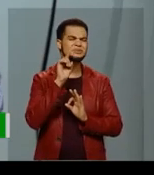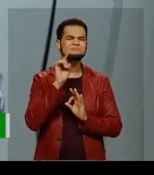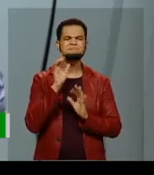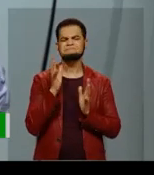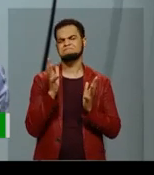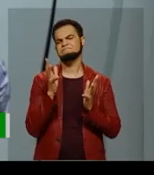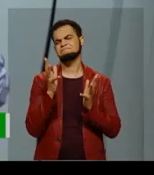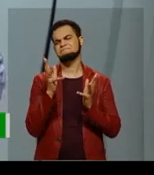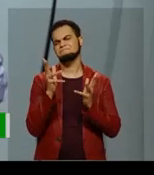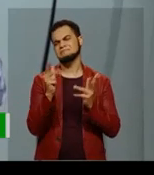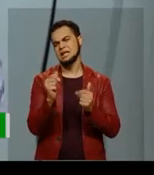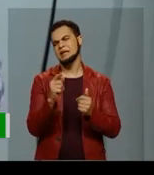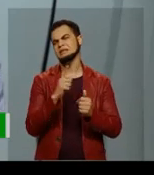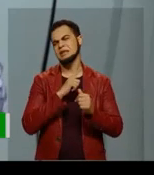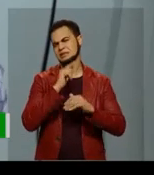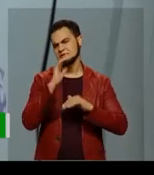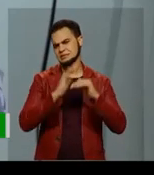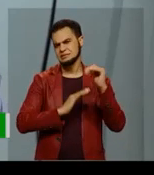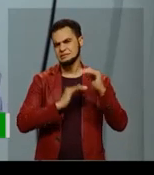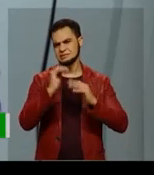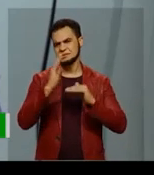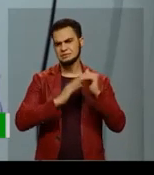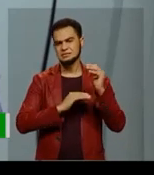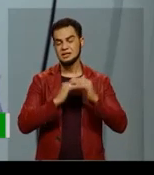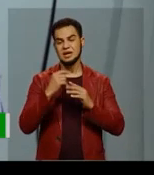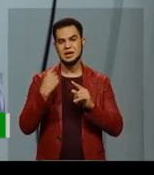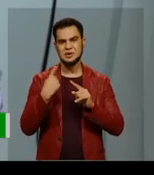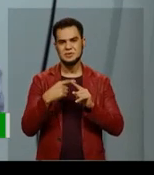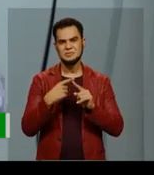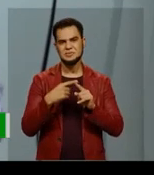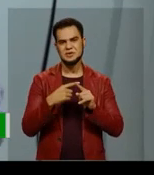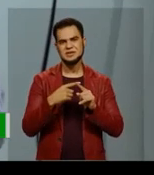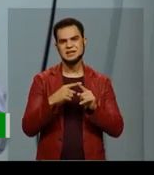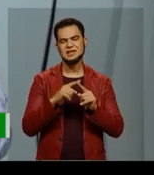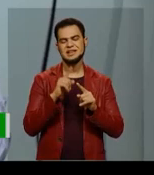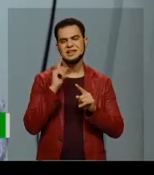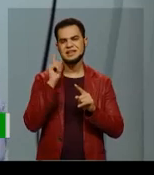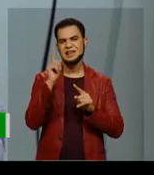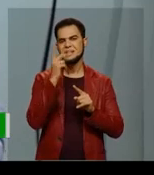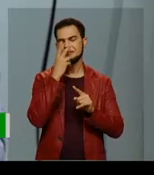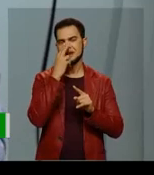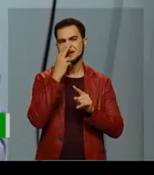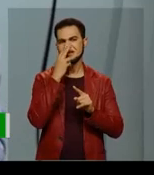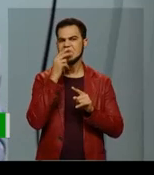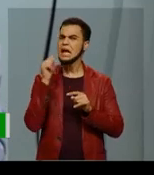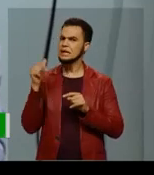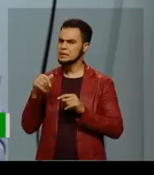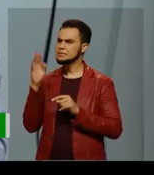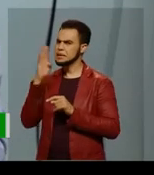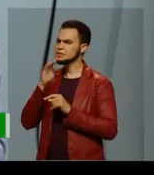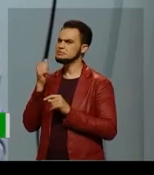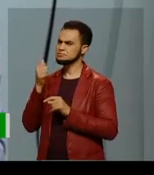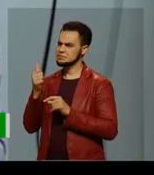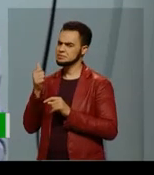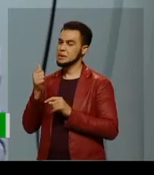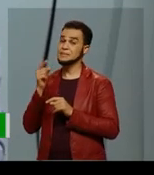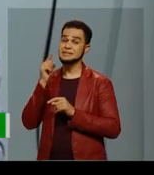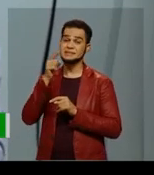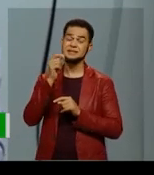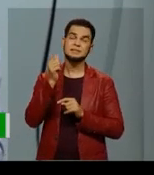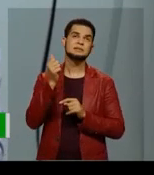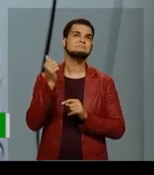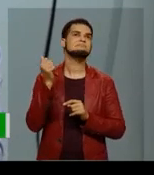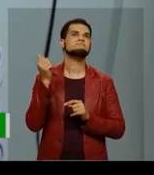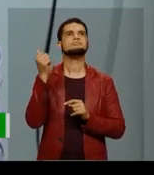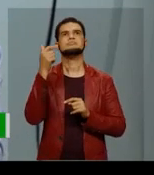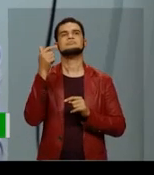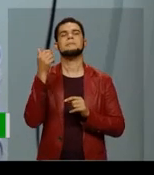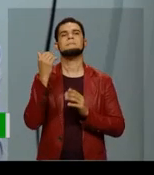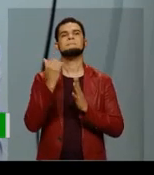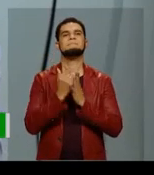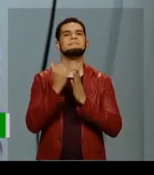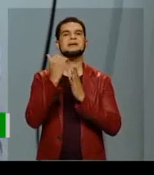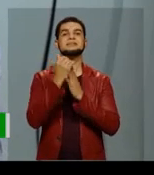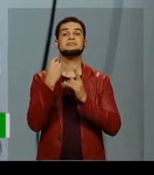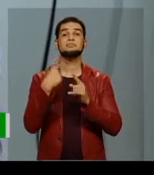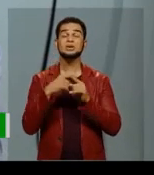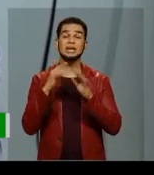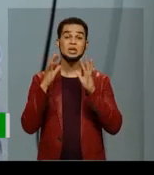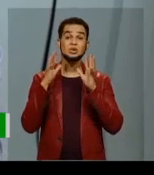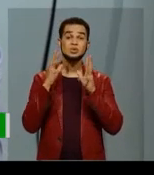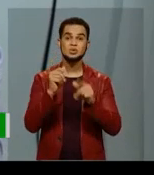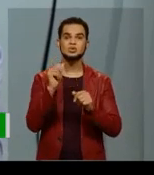gênero mais cultivado, parece que lá que aqui, que também é, mas lá é muito mais. Tudo é cartoon, tudo é crítica, então você